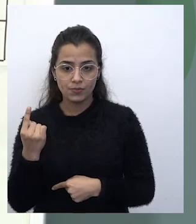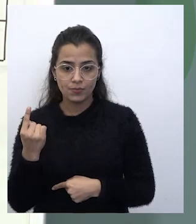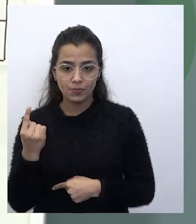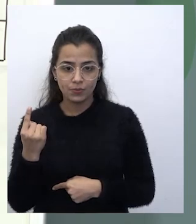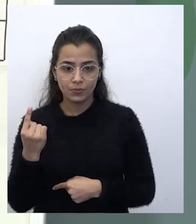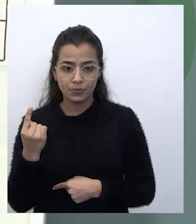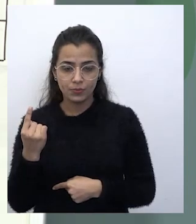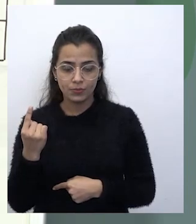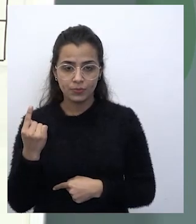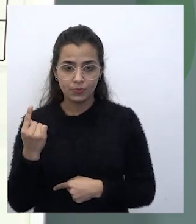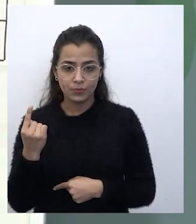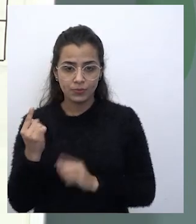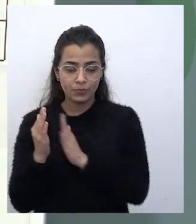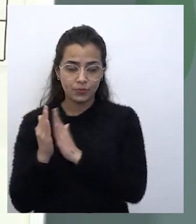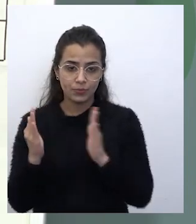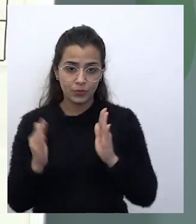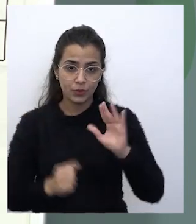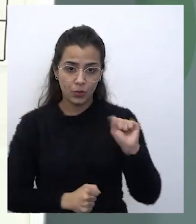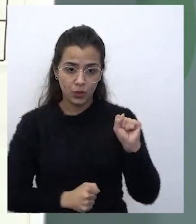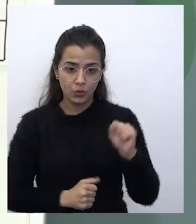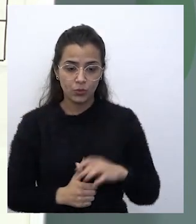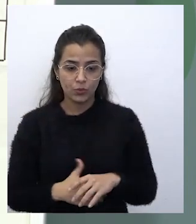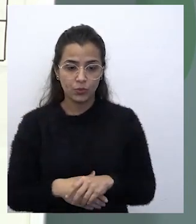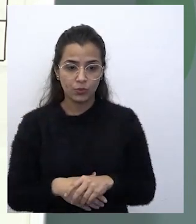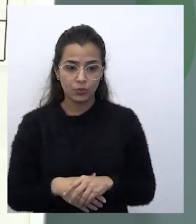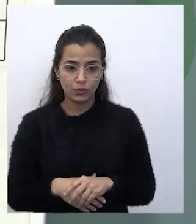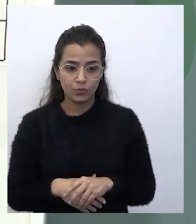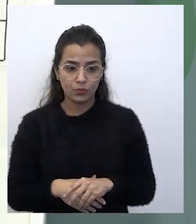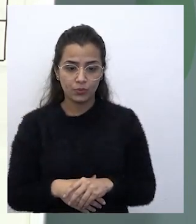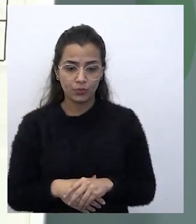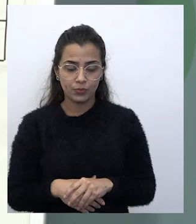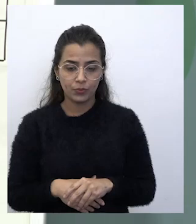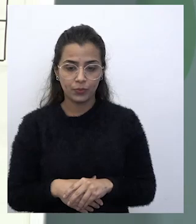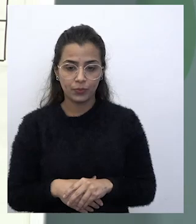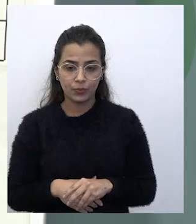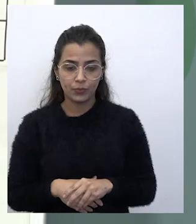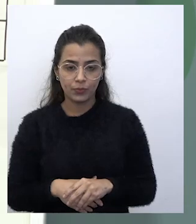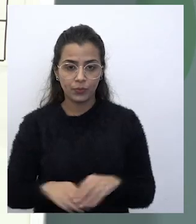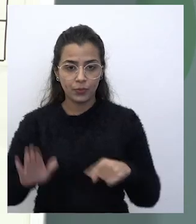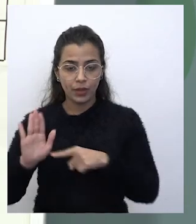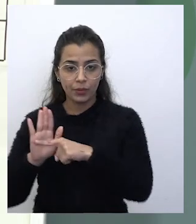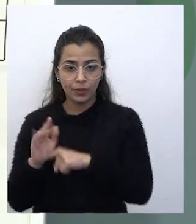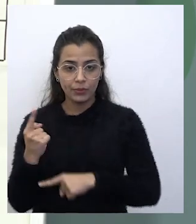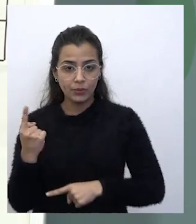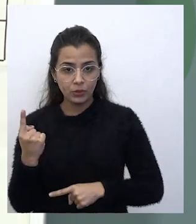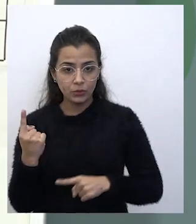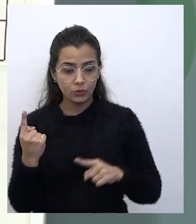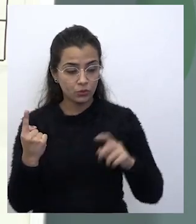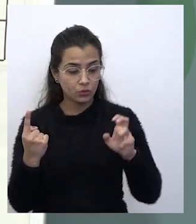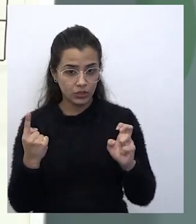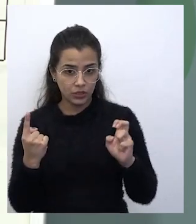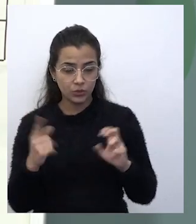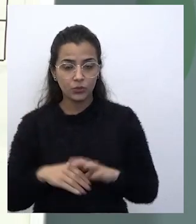Menos 2 com o 8, não quero que fique torto. Depois a gente vai marcar o menos 1 com o 5.